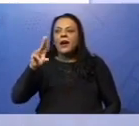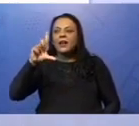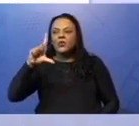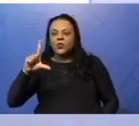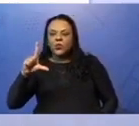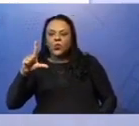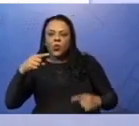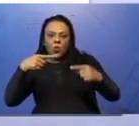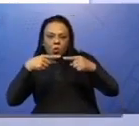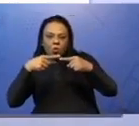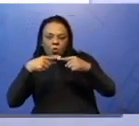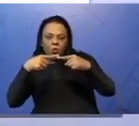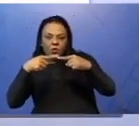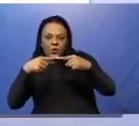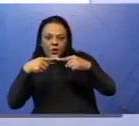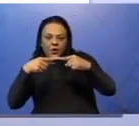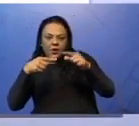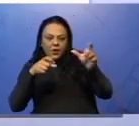singular.